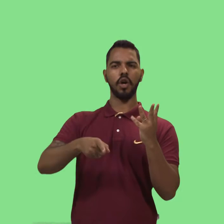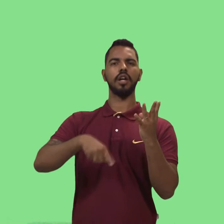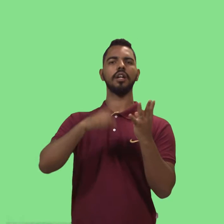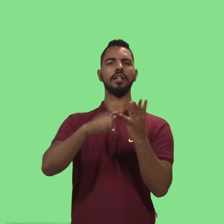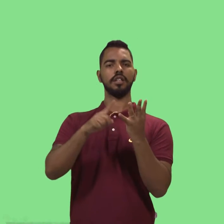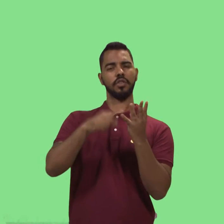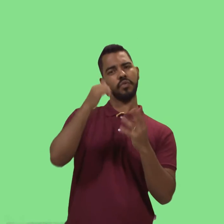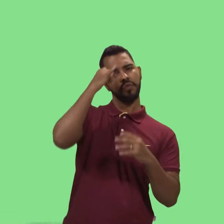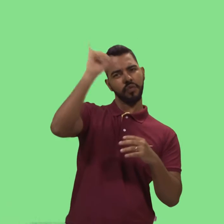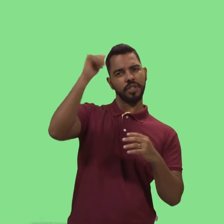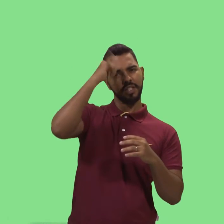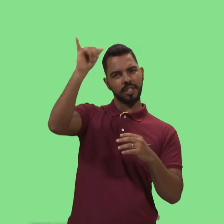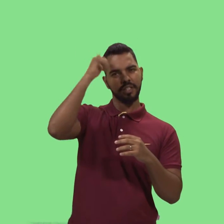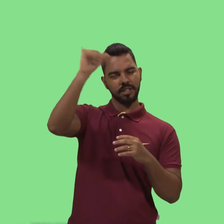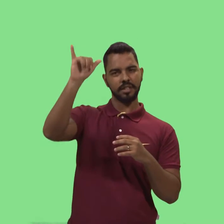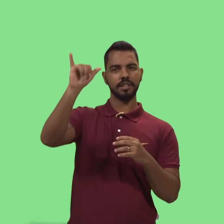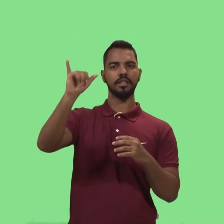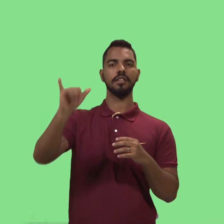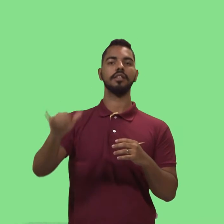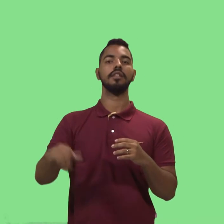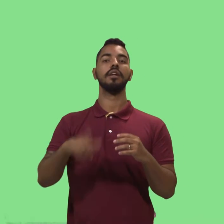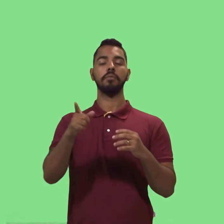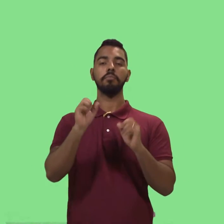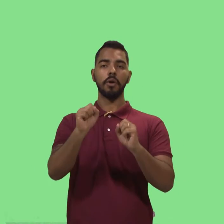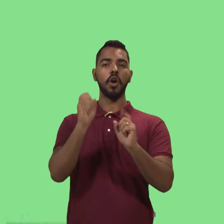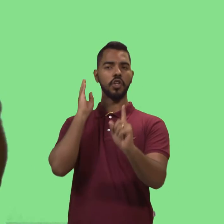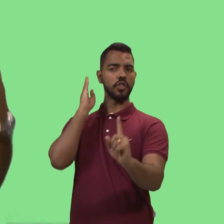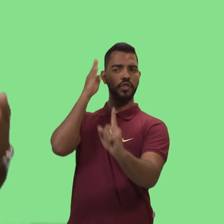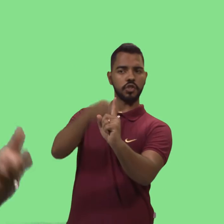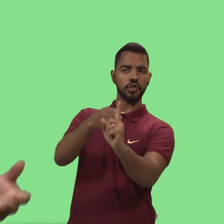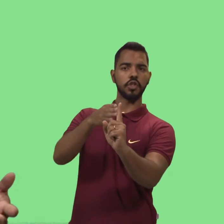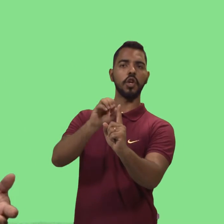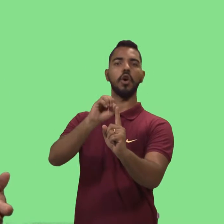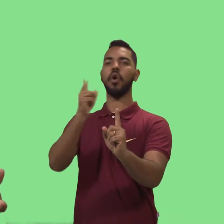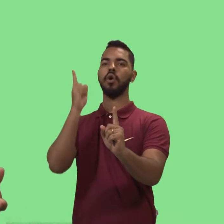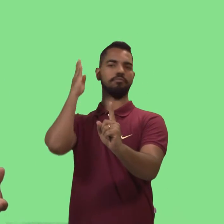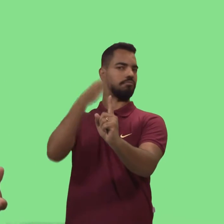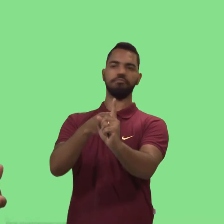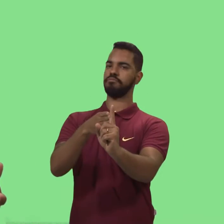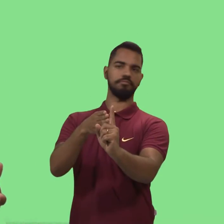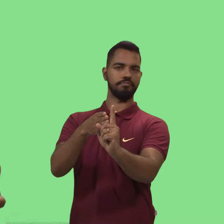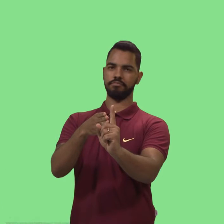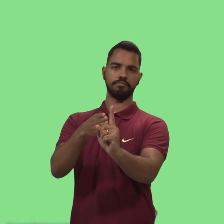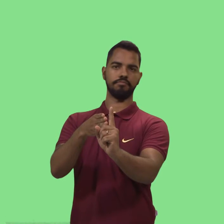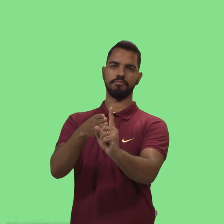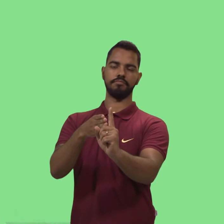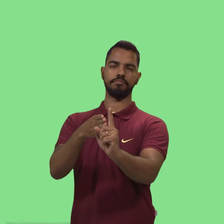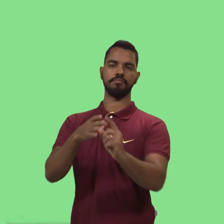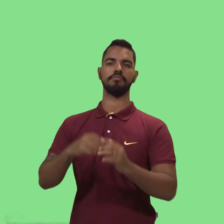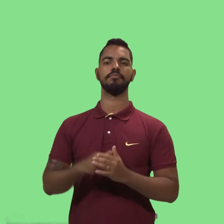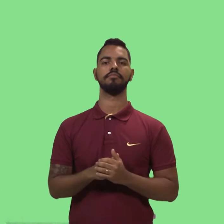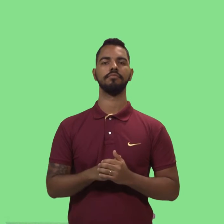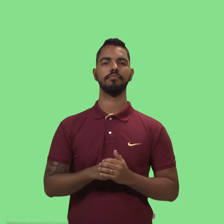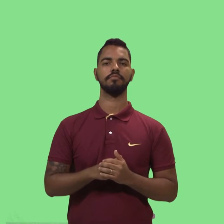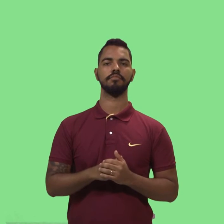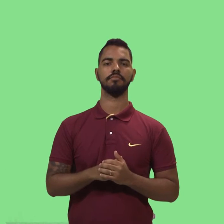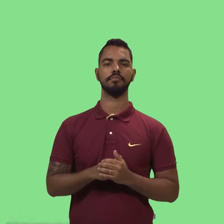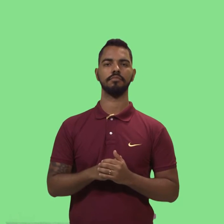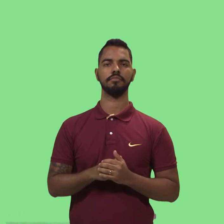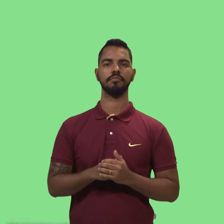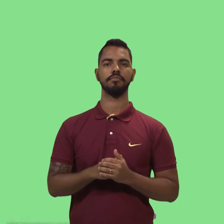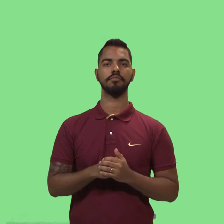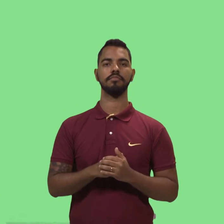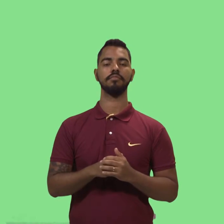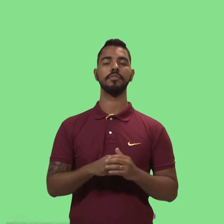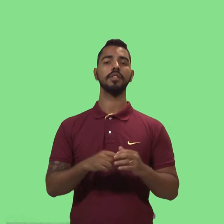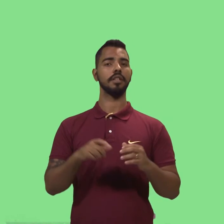transmitida direto ou indiretamente ao destinatário. E esse tipo de correspondência, semelhante ao ofício assinado